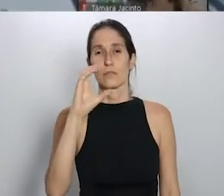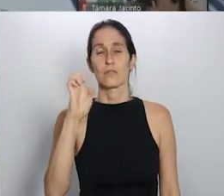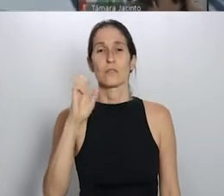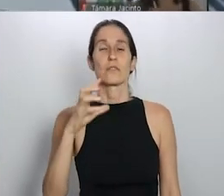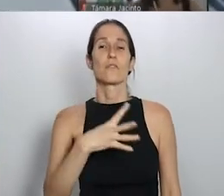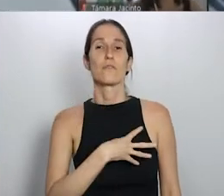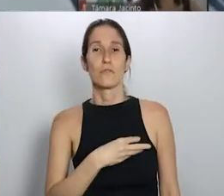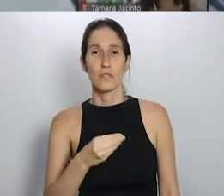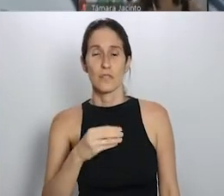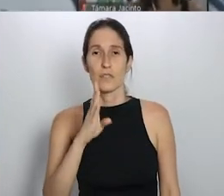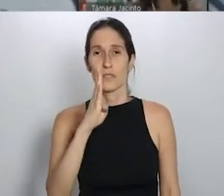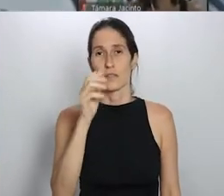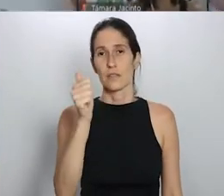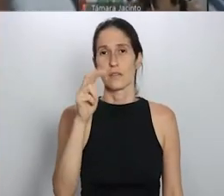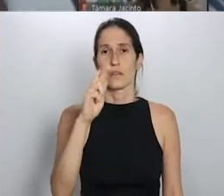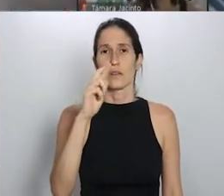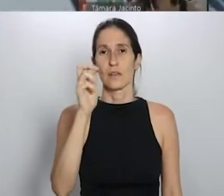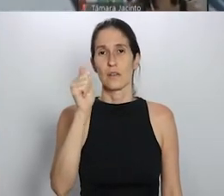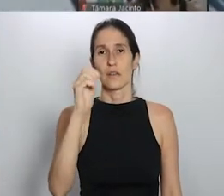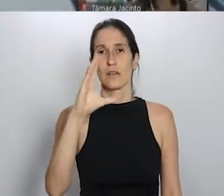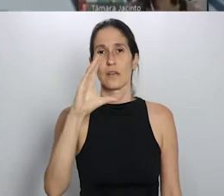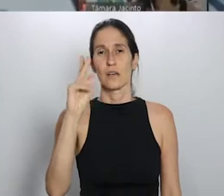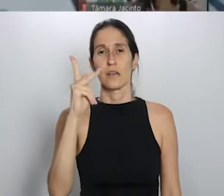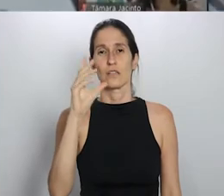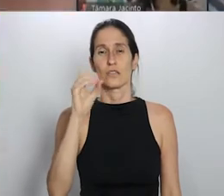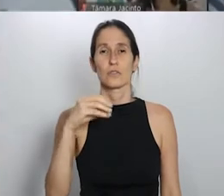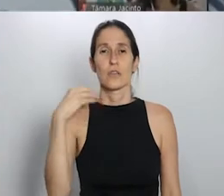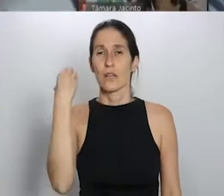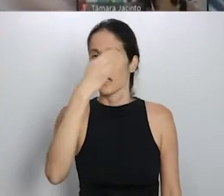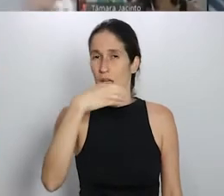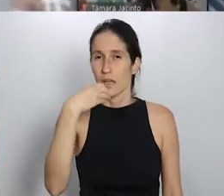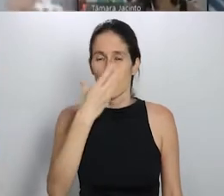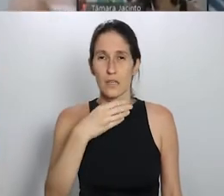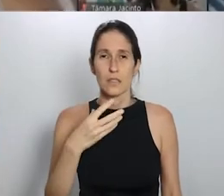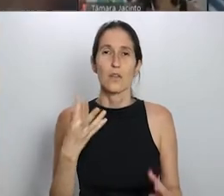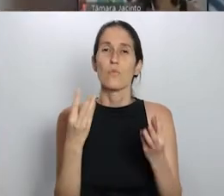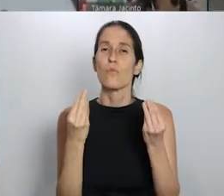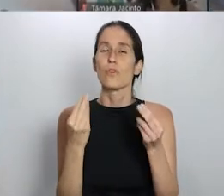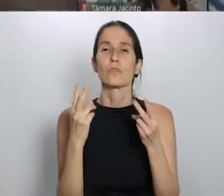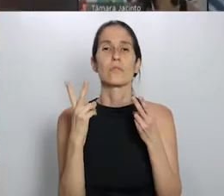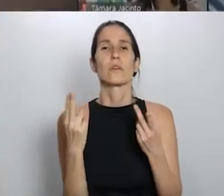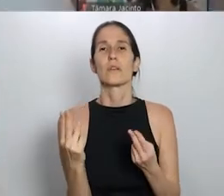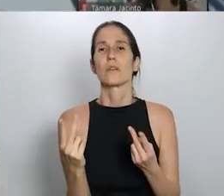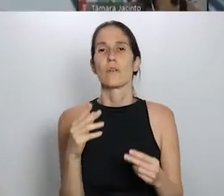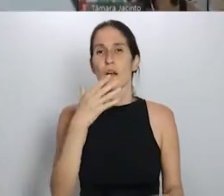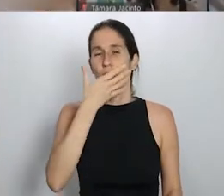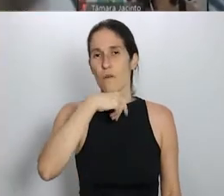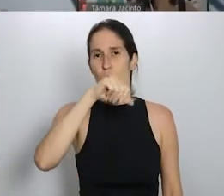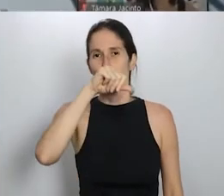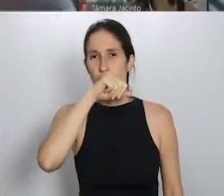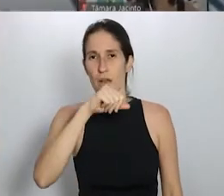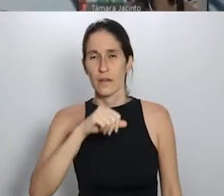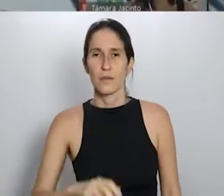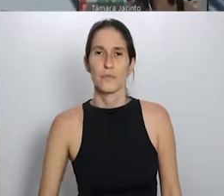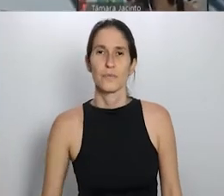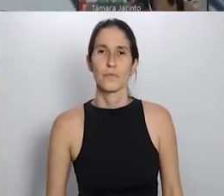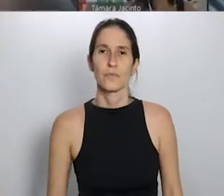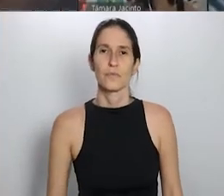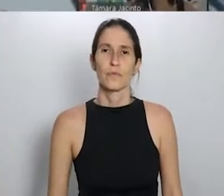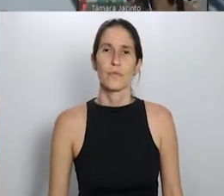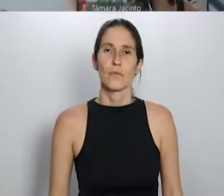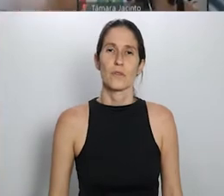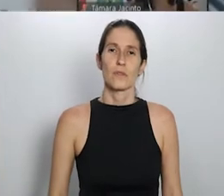Ela faz dete vocal comigo. Duas cigarras, tudo que o pai deixou para elas, elas cantam, elas têm. A maioria do meu